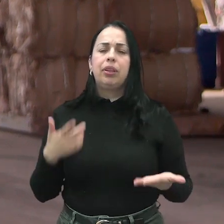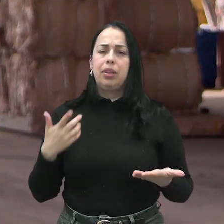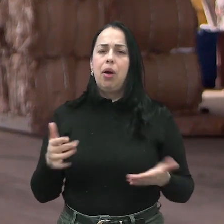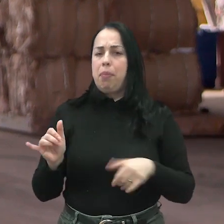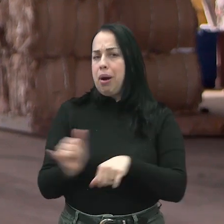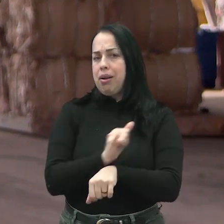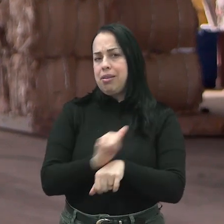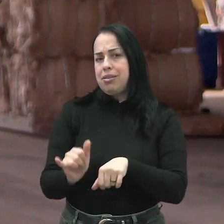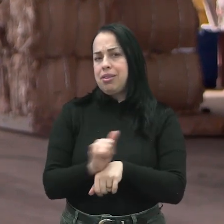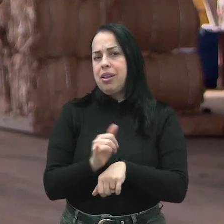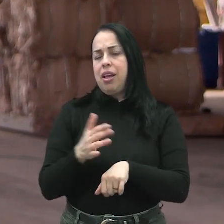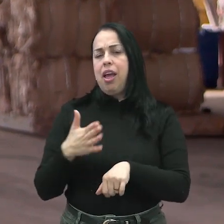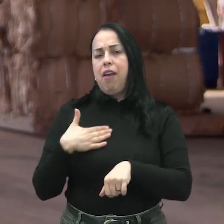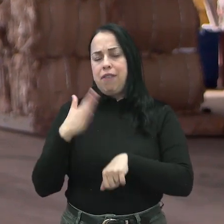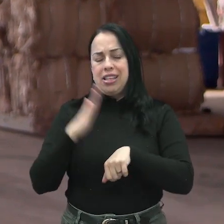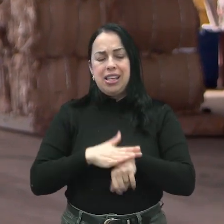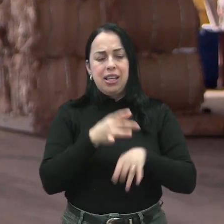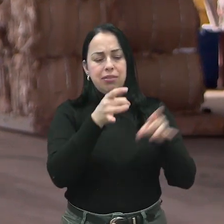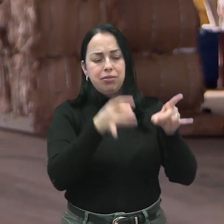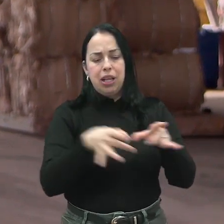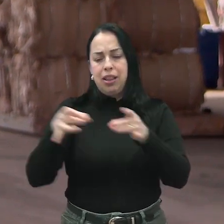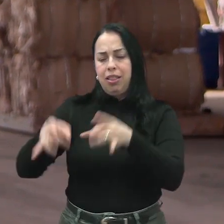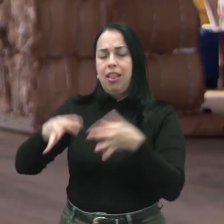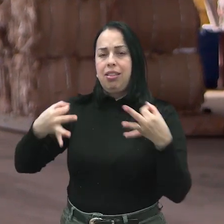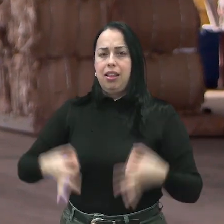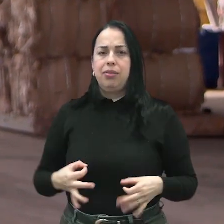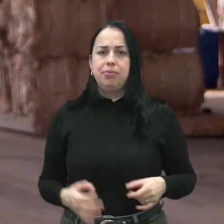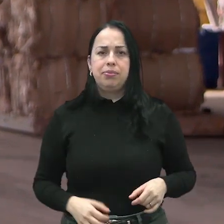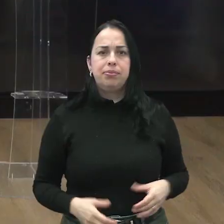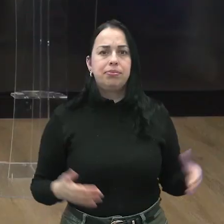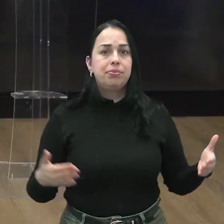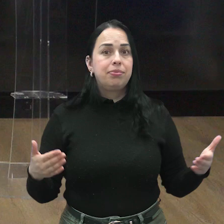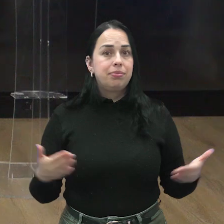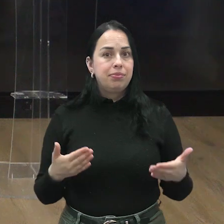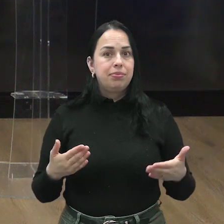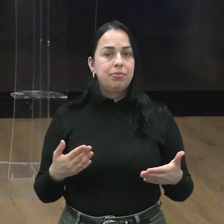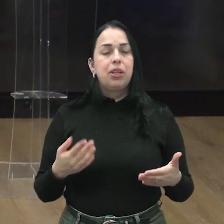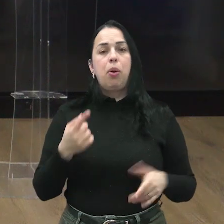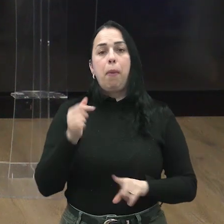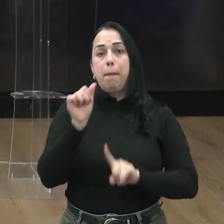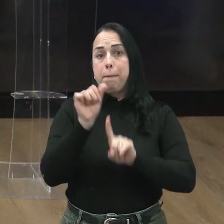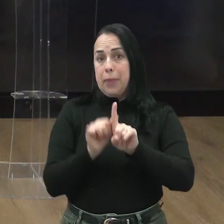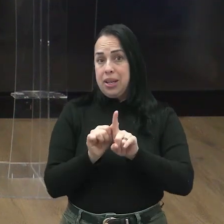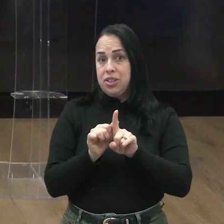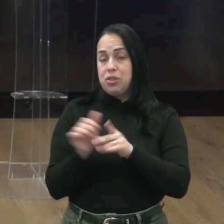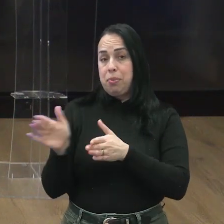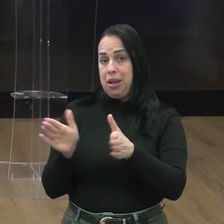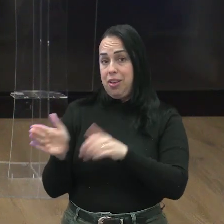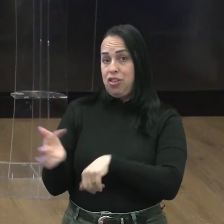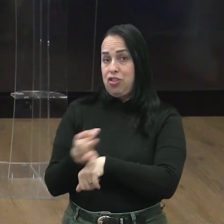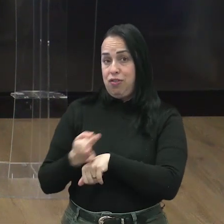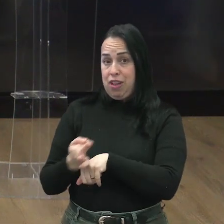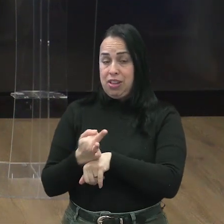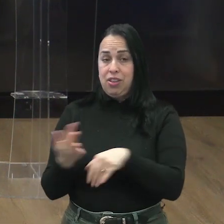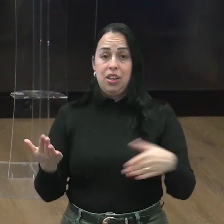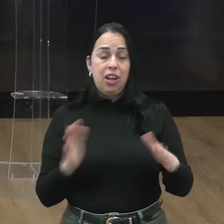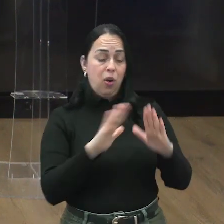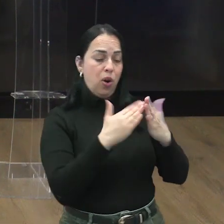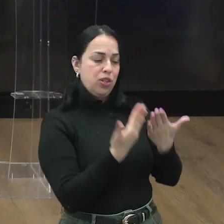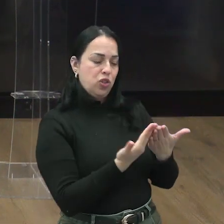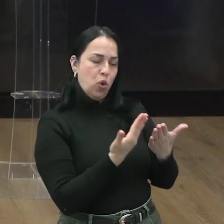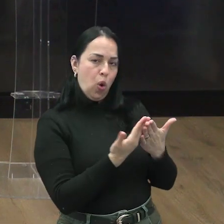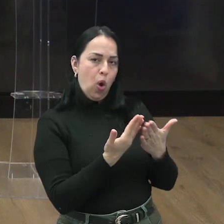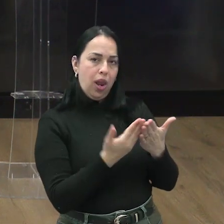esse é o caminho, né? Fazer o descarte correto do seu resíduo, né? Depois de um mês de férias, instituições